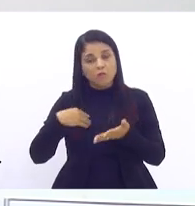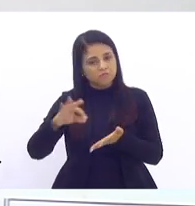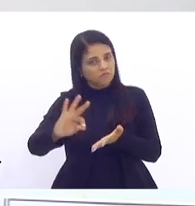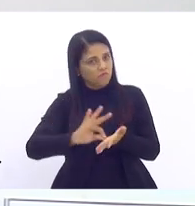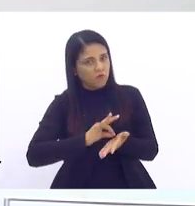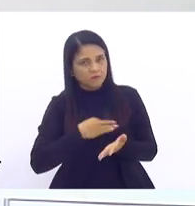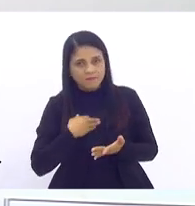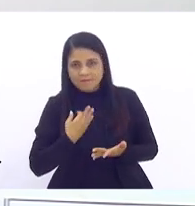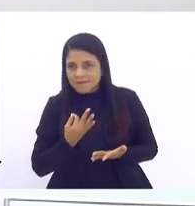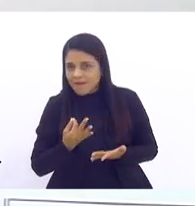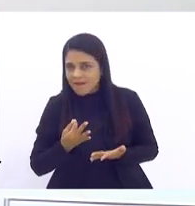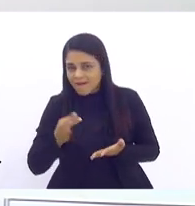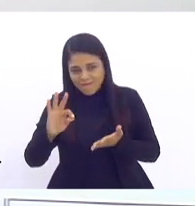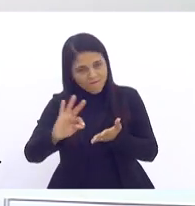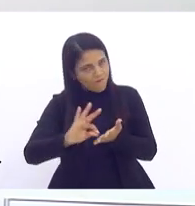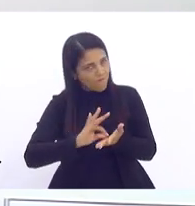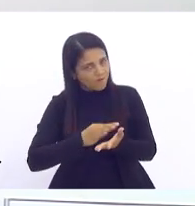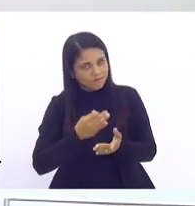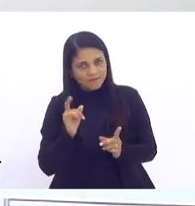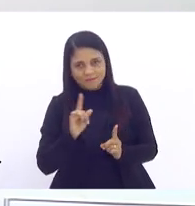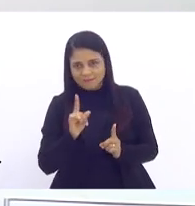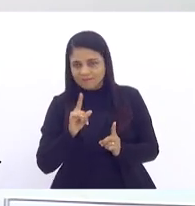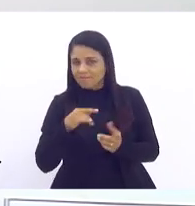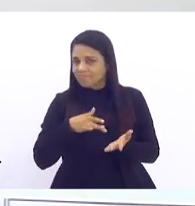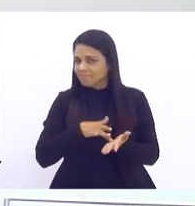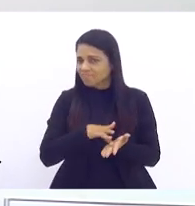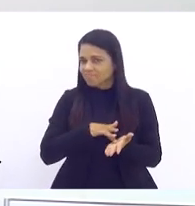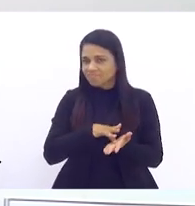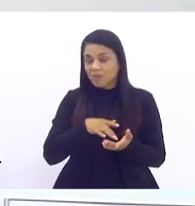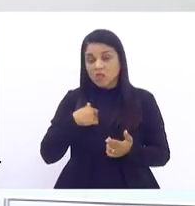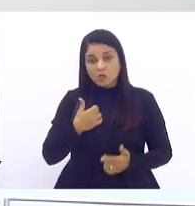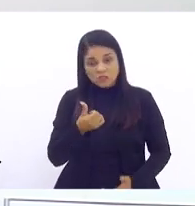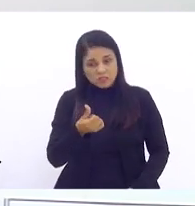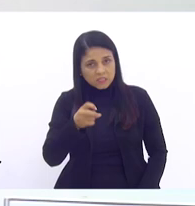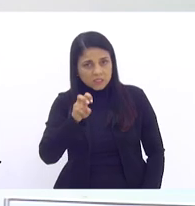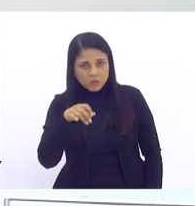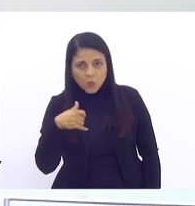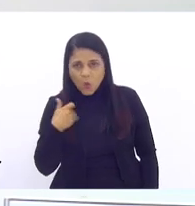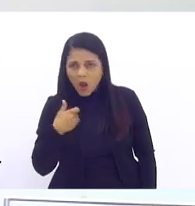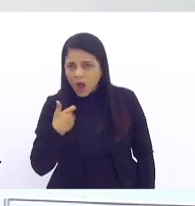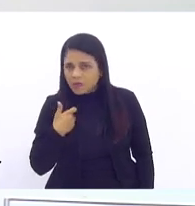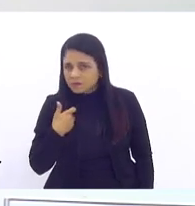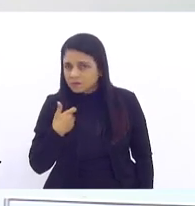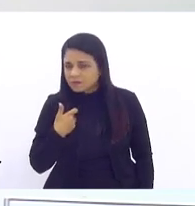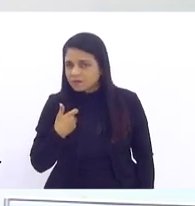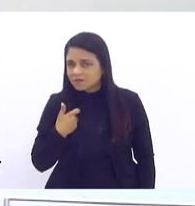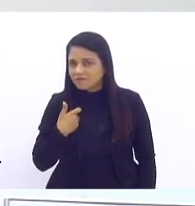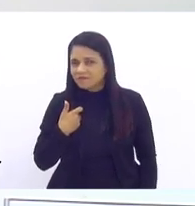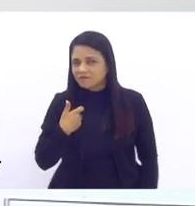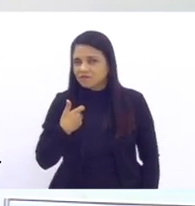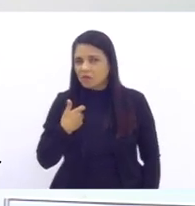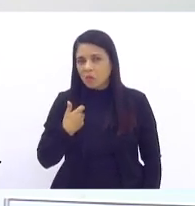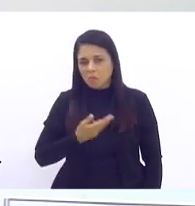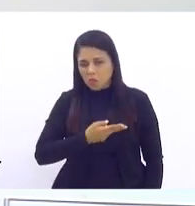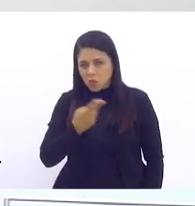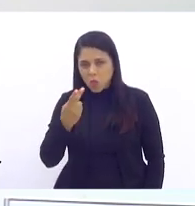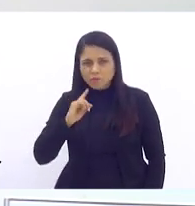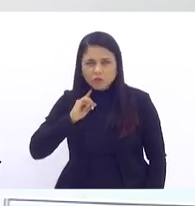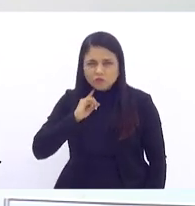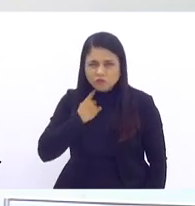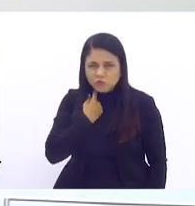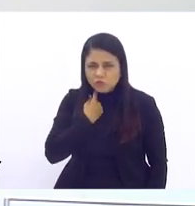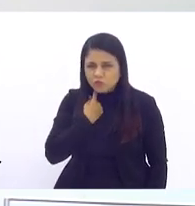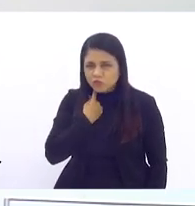em cima de pedalada eu tô aqui com 65 anos de idade e não vou agora estragar o meu nome para